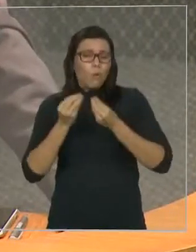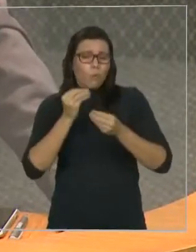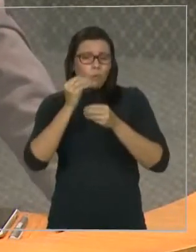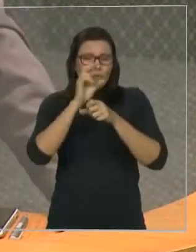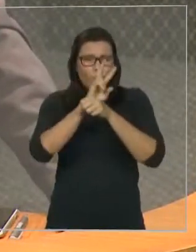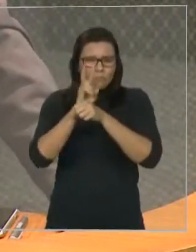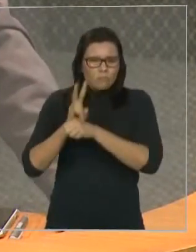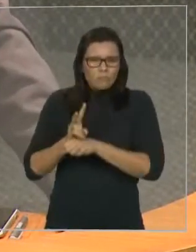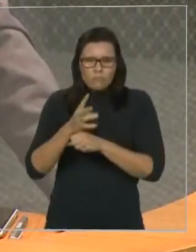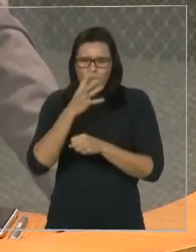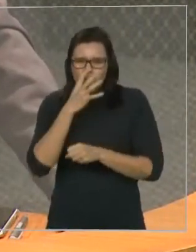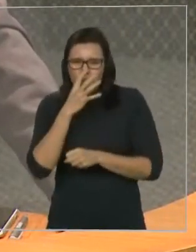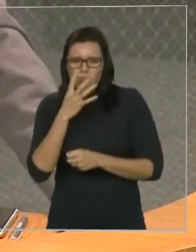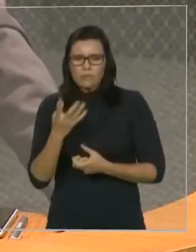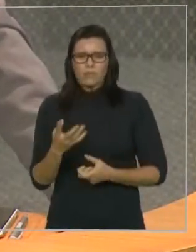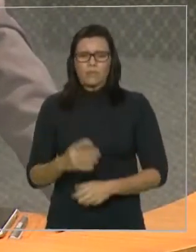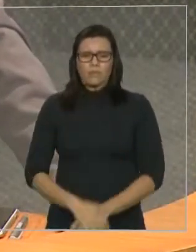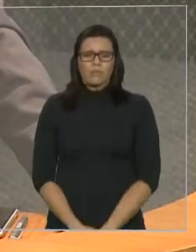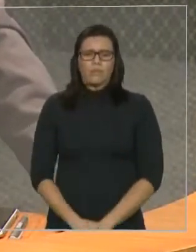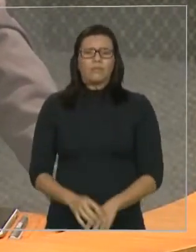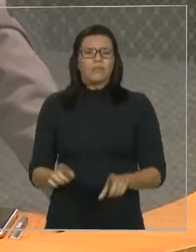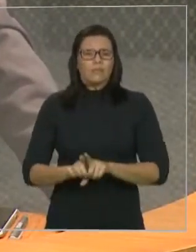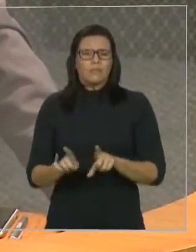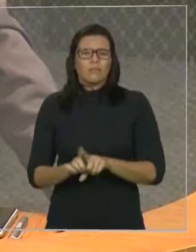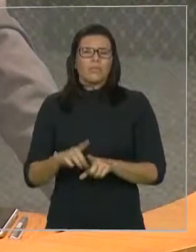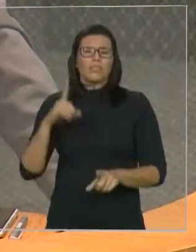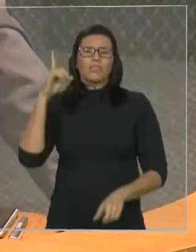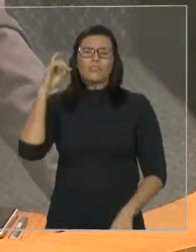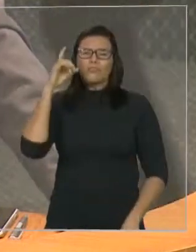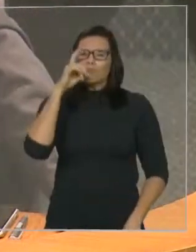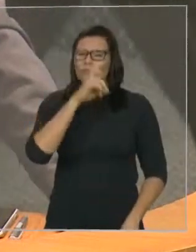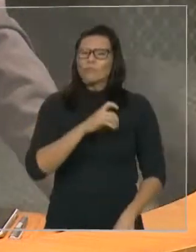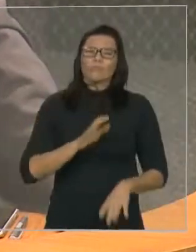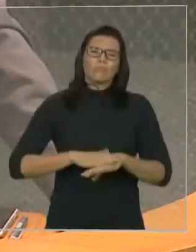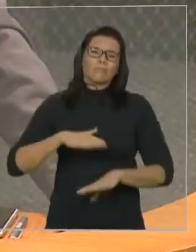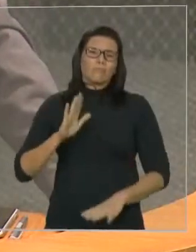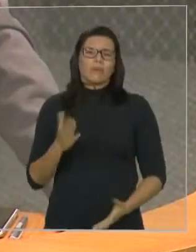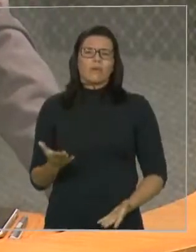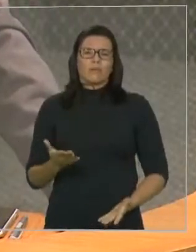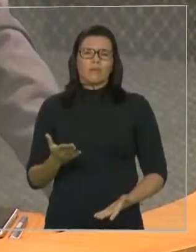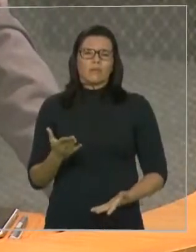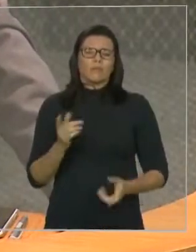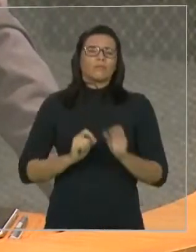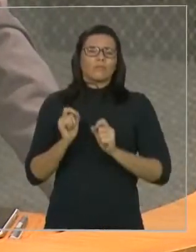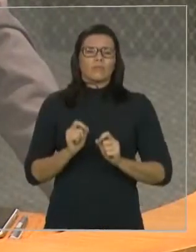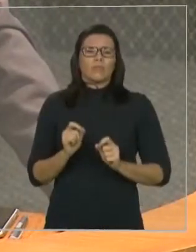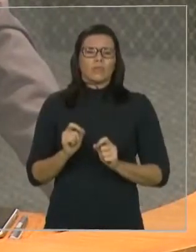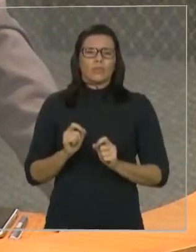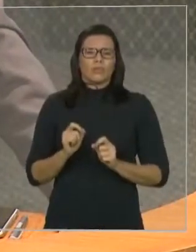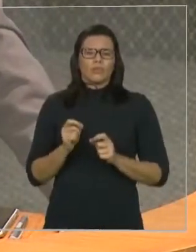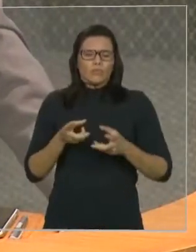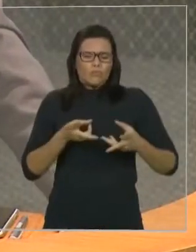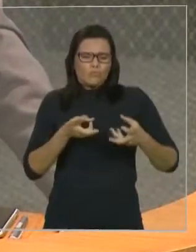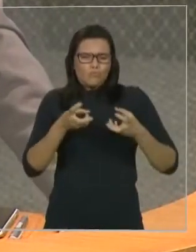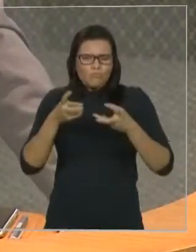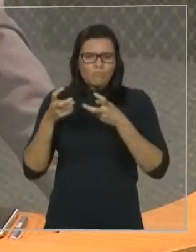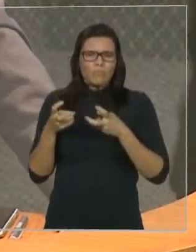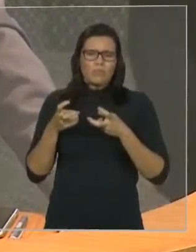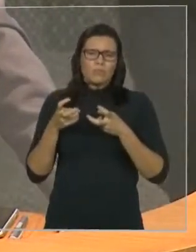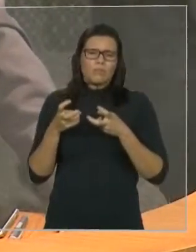dificulte ainda mais a caracterização do crime no Brasil. Em outras